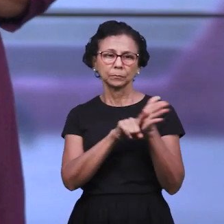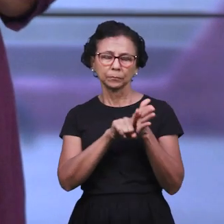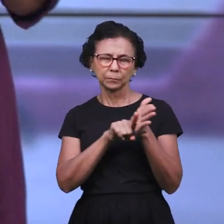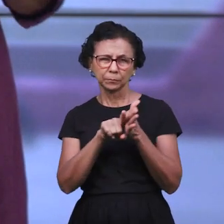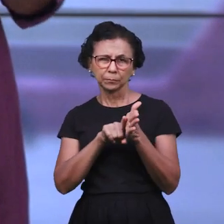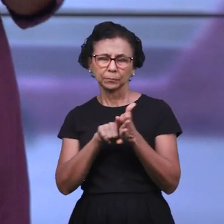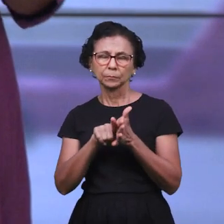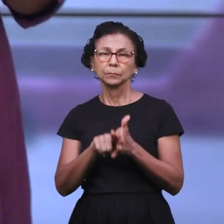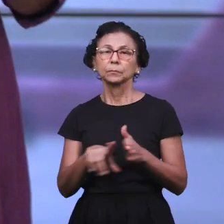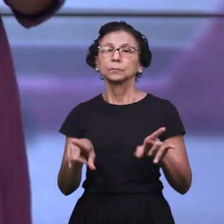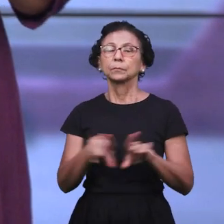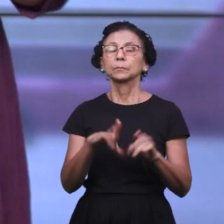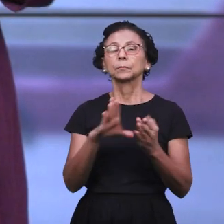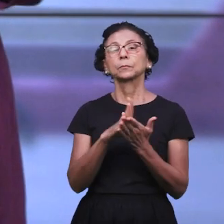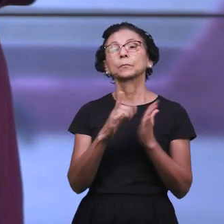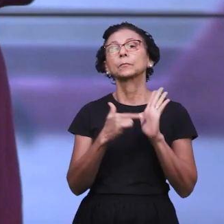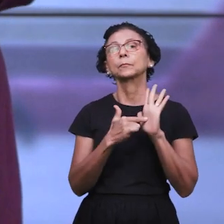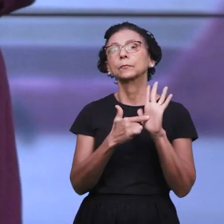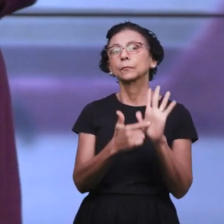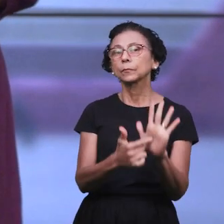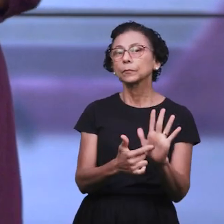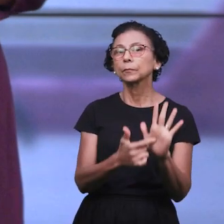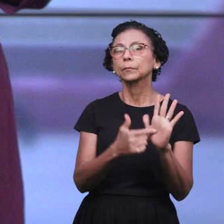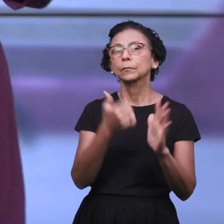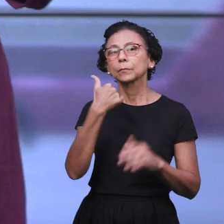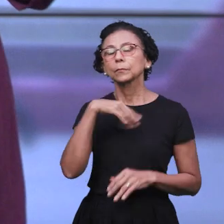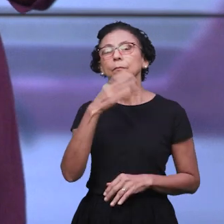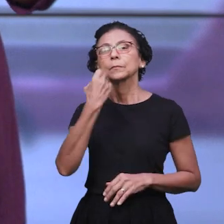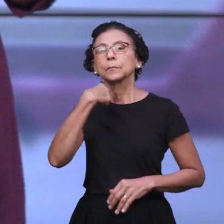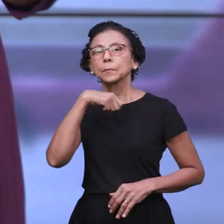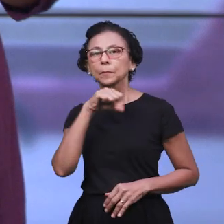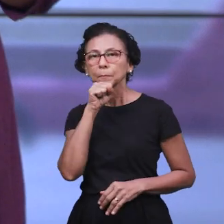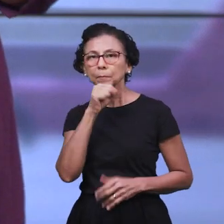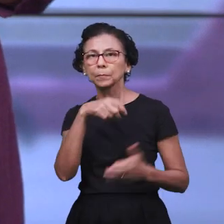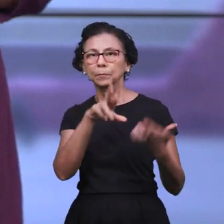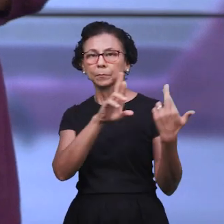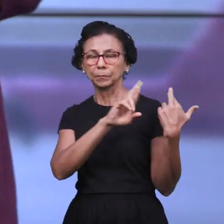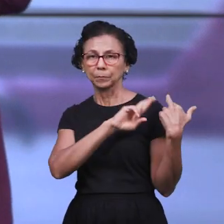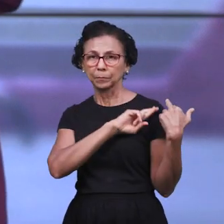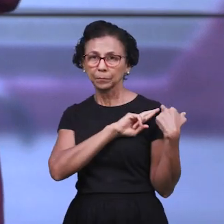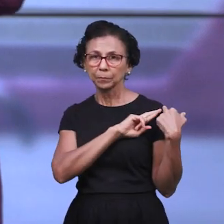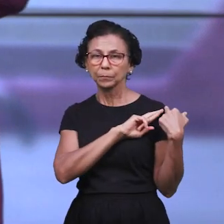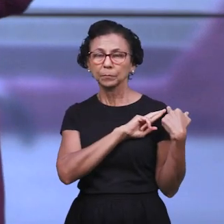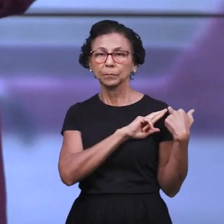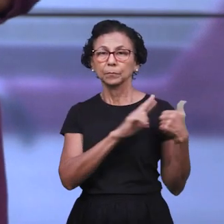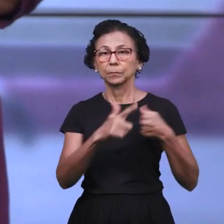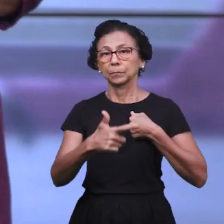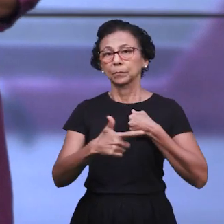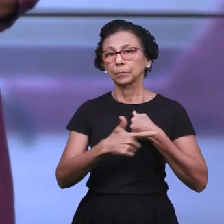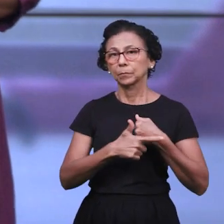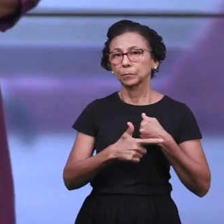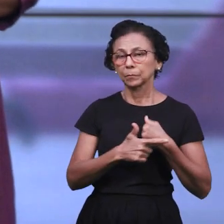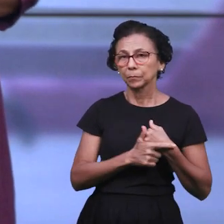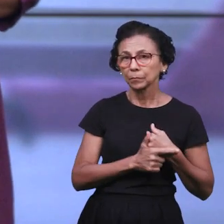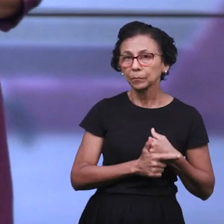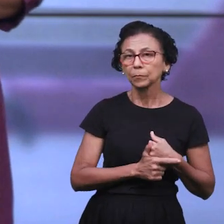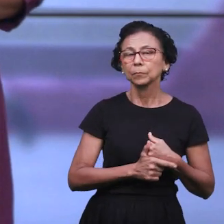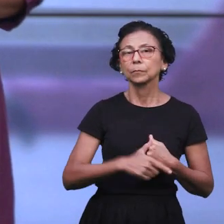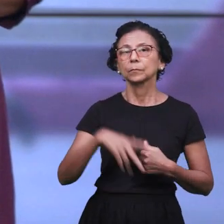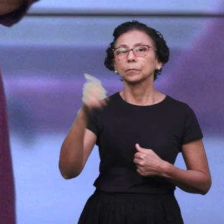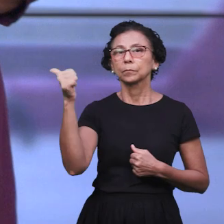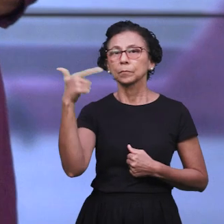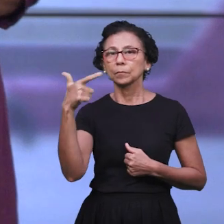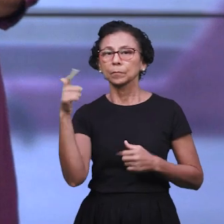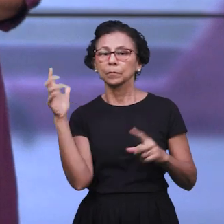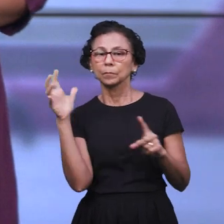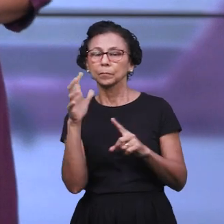atual. E ainda que a Bíblia registra que, como pais, mães e responsáveis, nossa função é